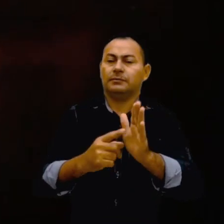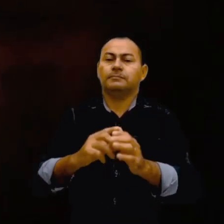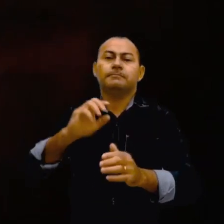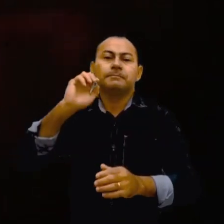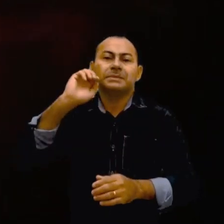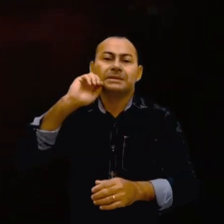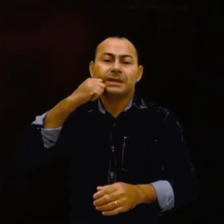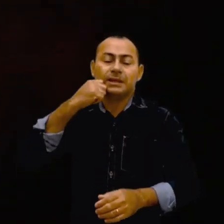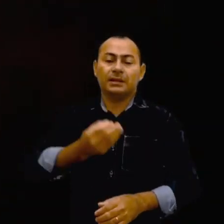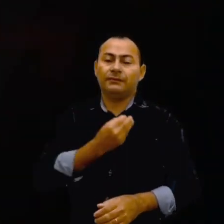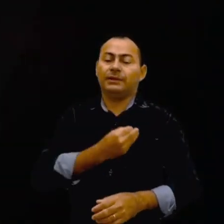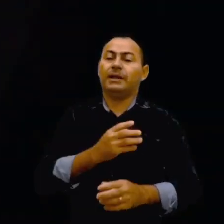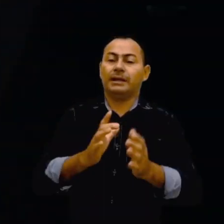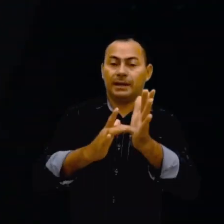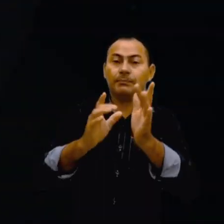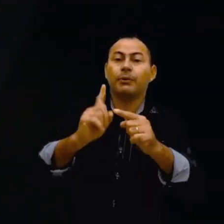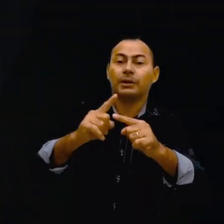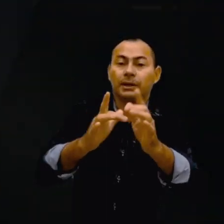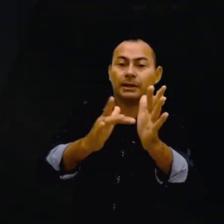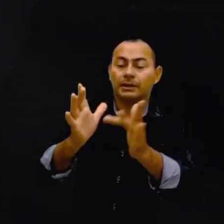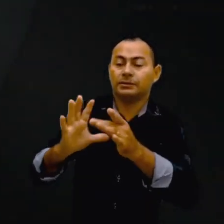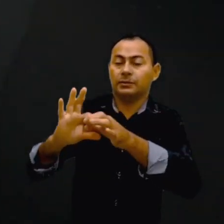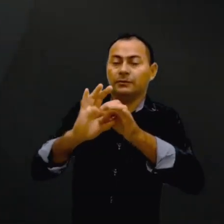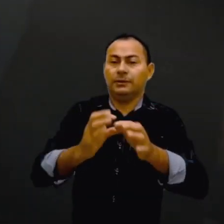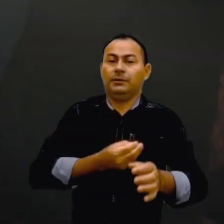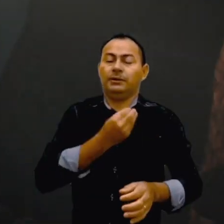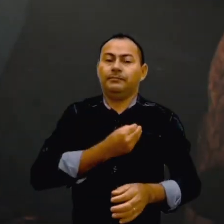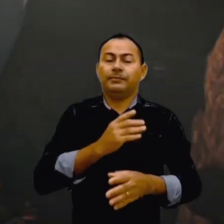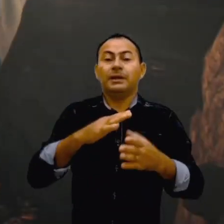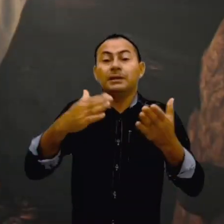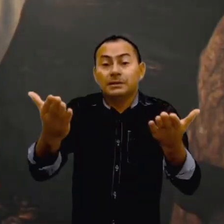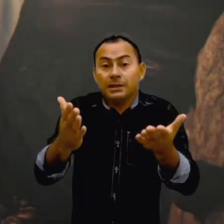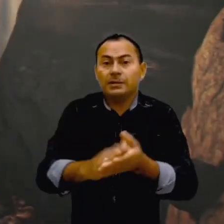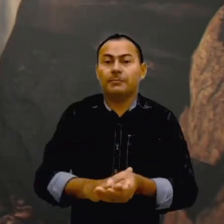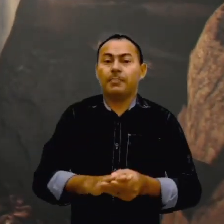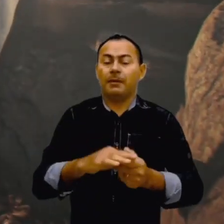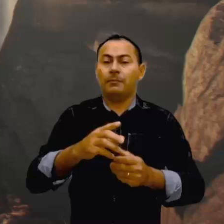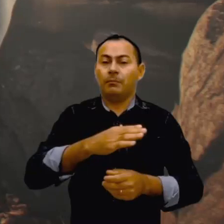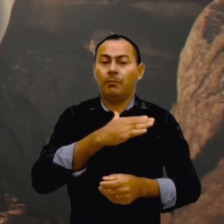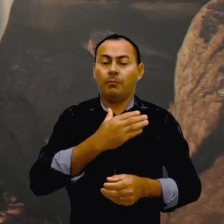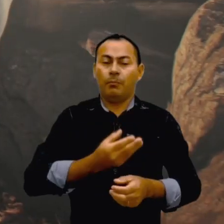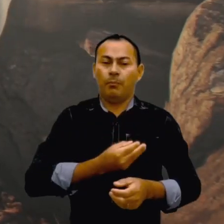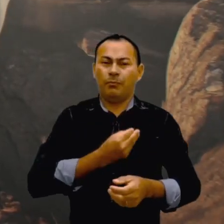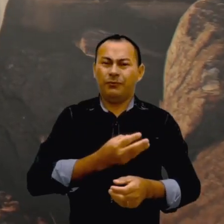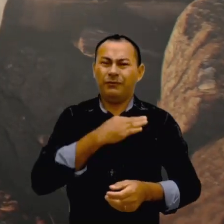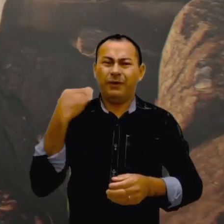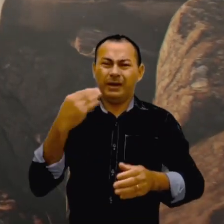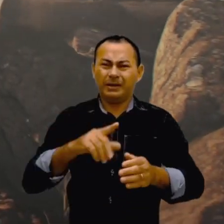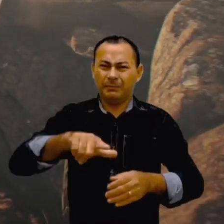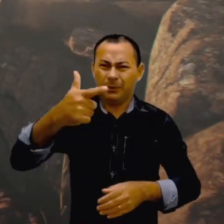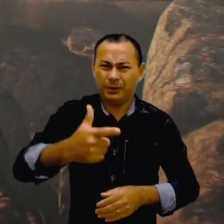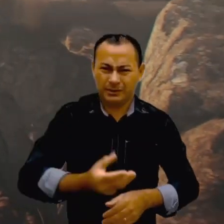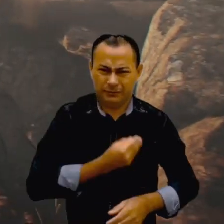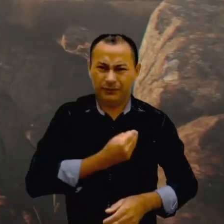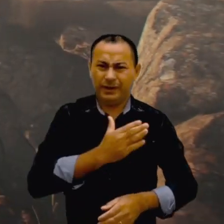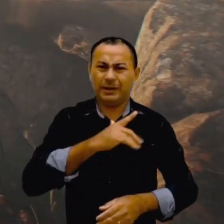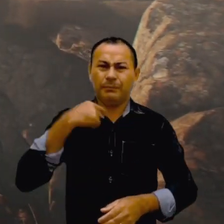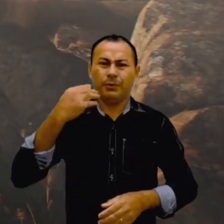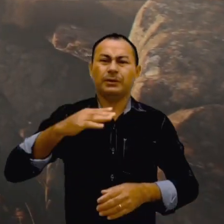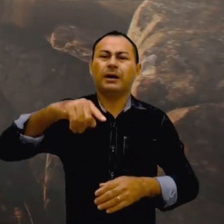nós. Se não fosse pela ressurreição, isso seria impossível, mas Jesus ressuscitou e vive em